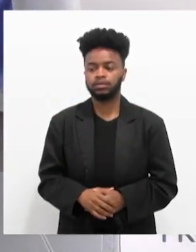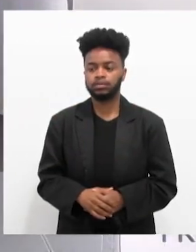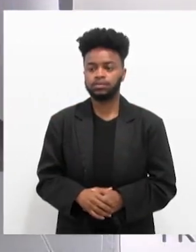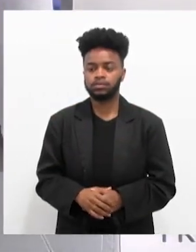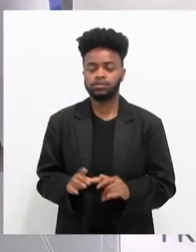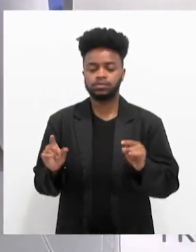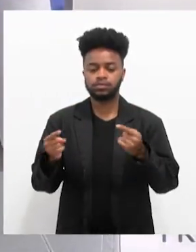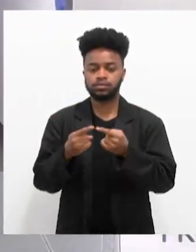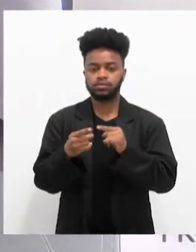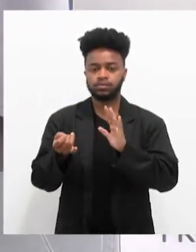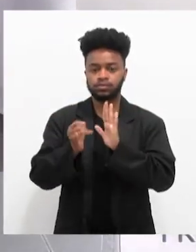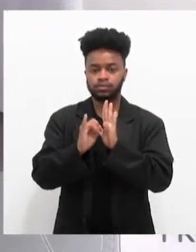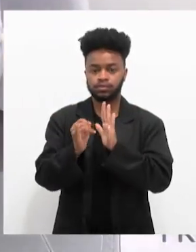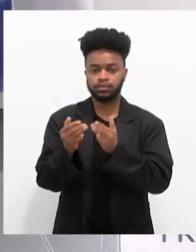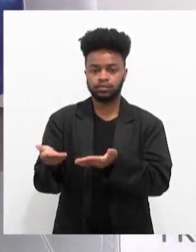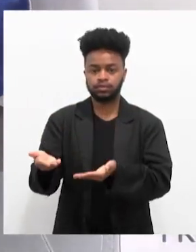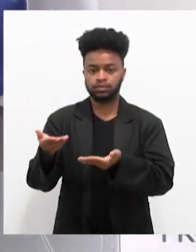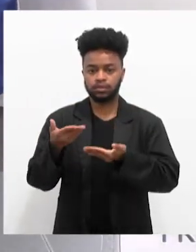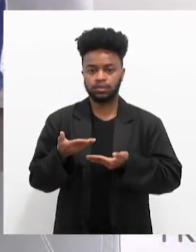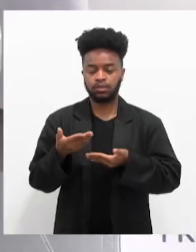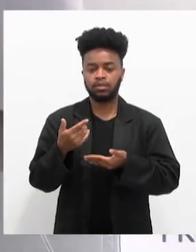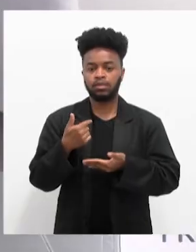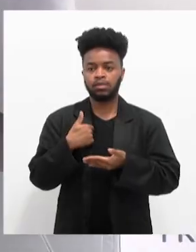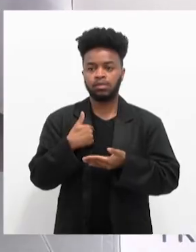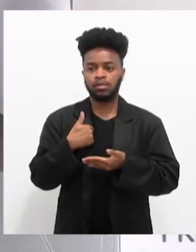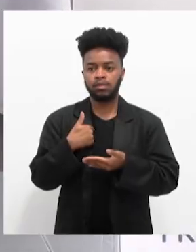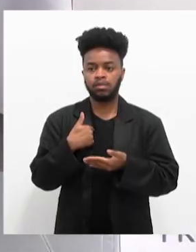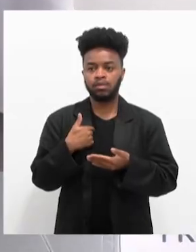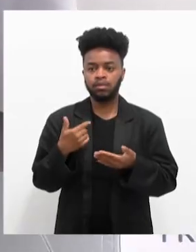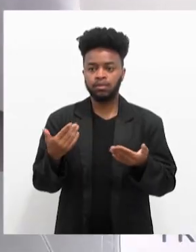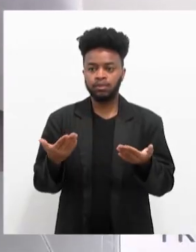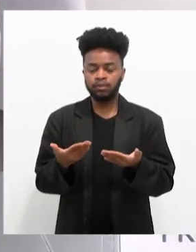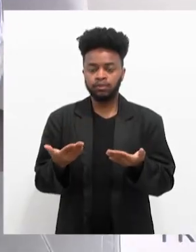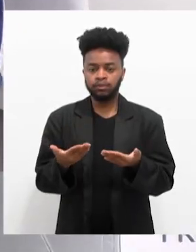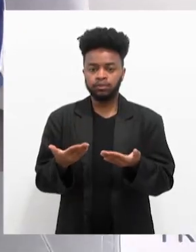Conforme edital de convocação, passo a nossa